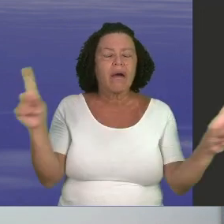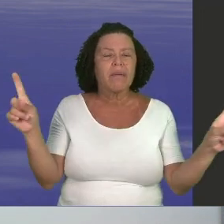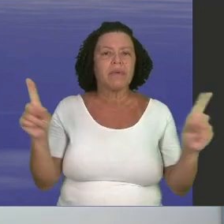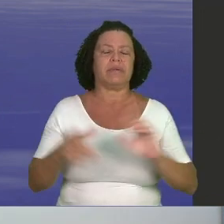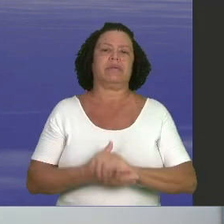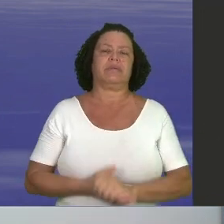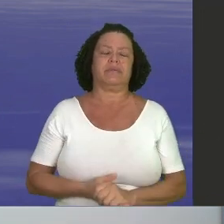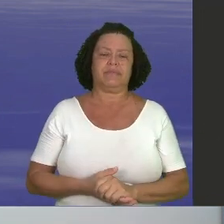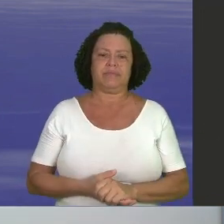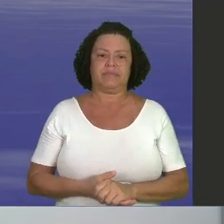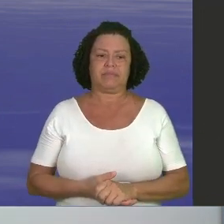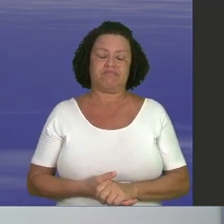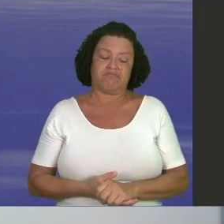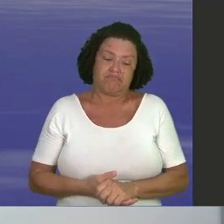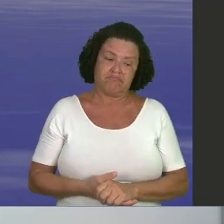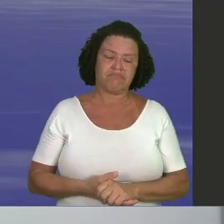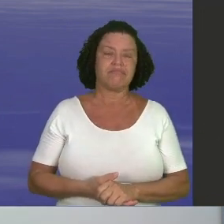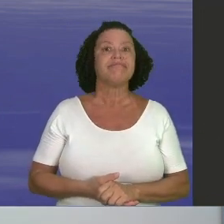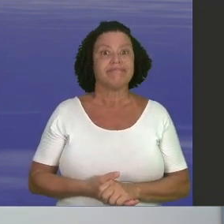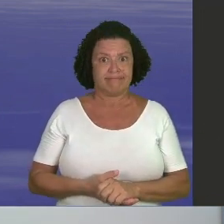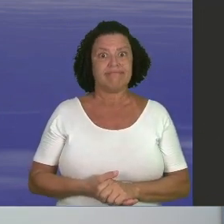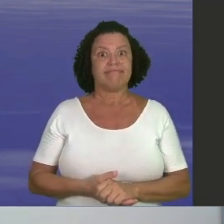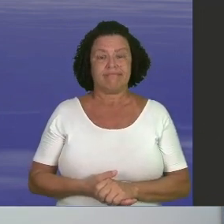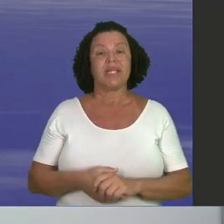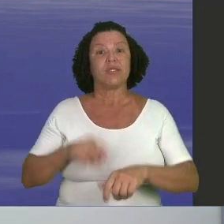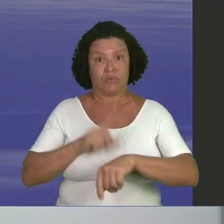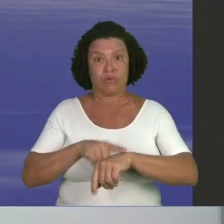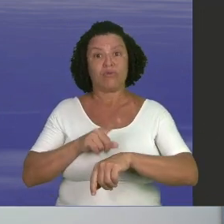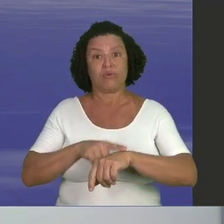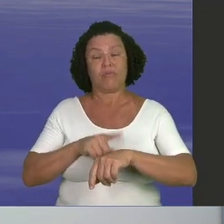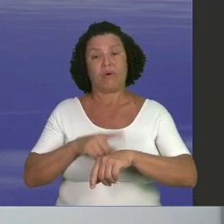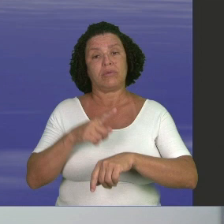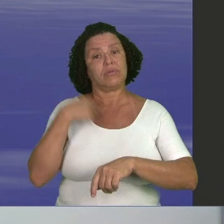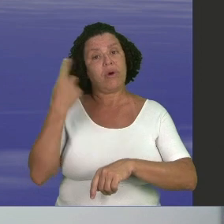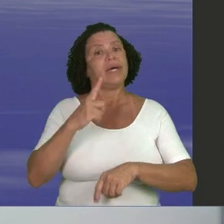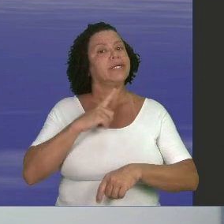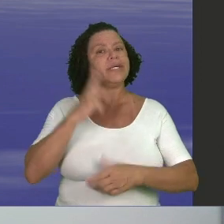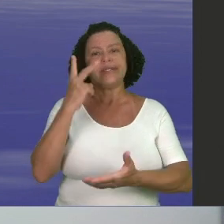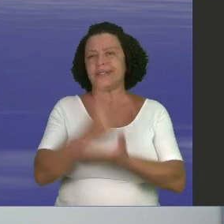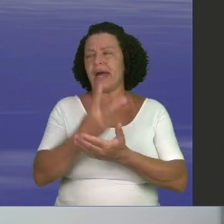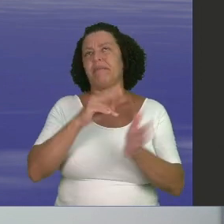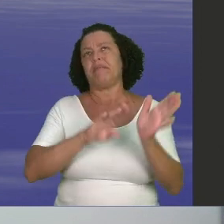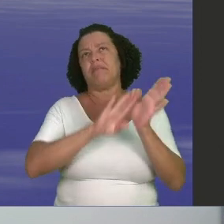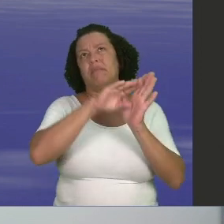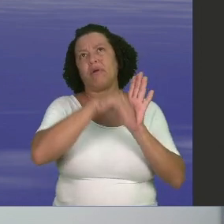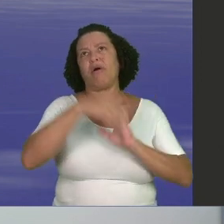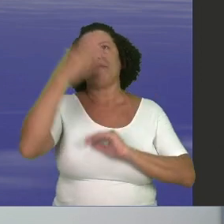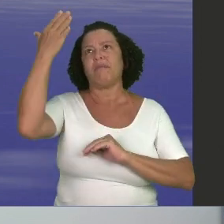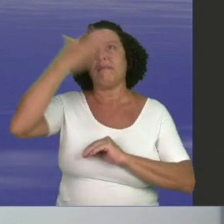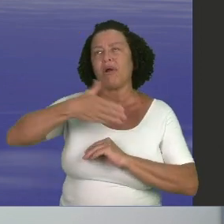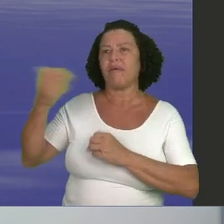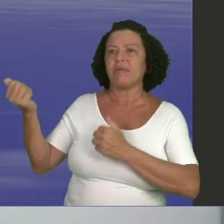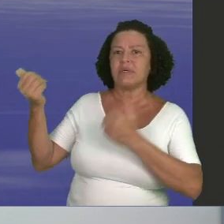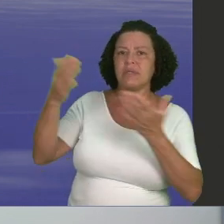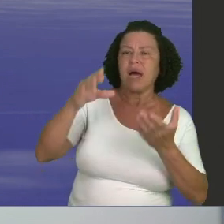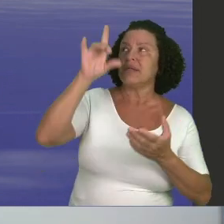imprecauções. Então, a todo momento nós estamos em prova, estamos sendo provados, temos a oportunidade de fazer